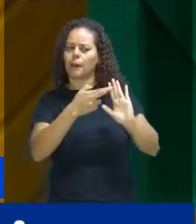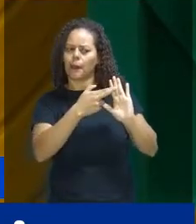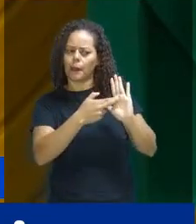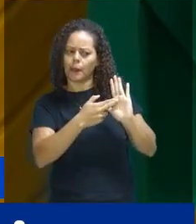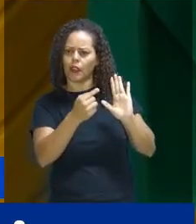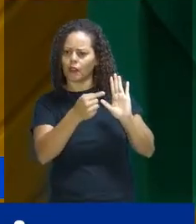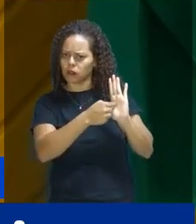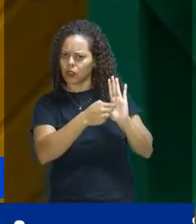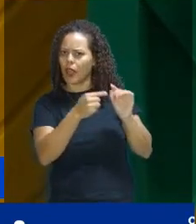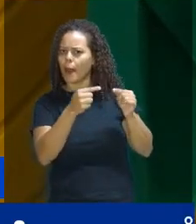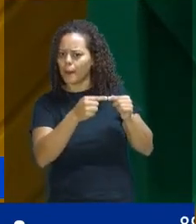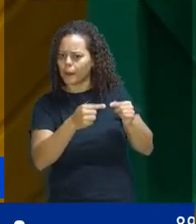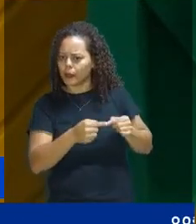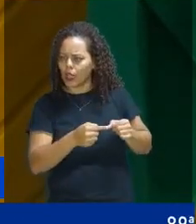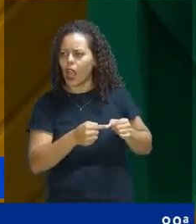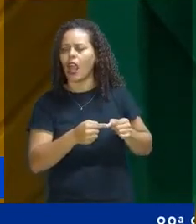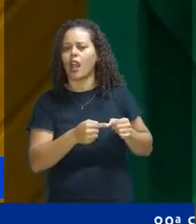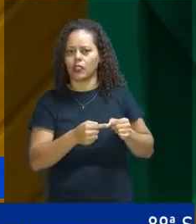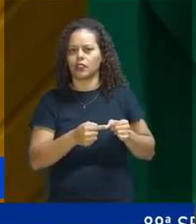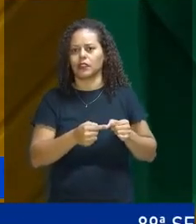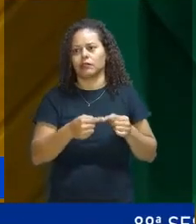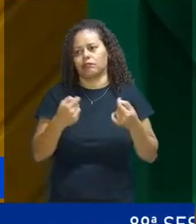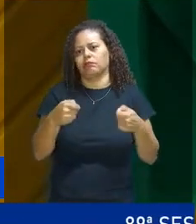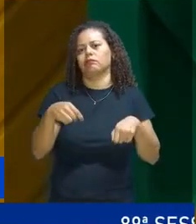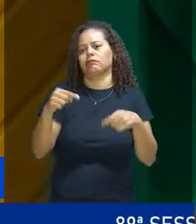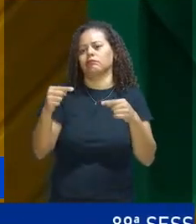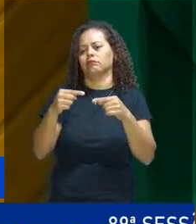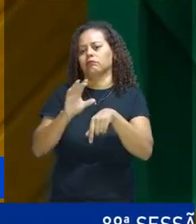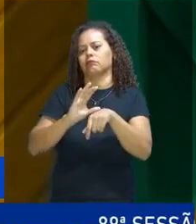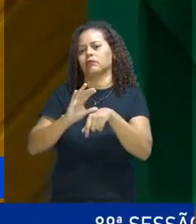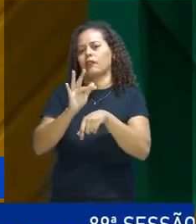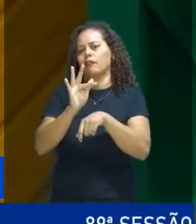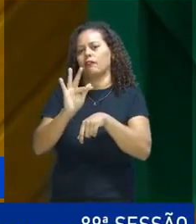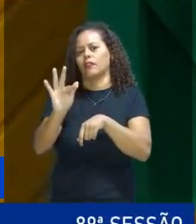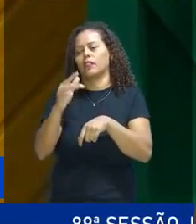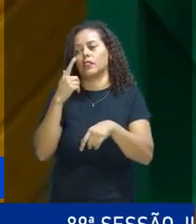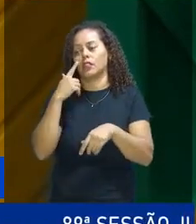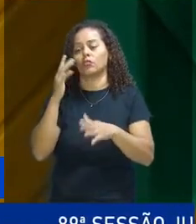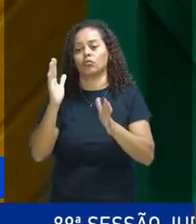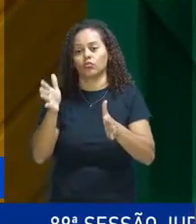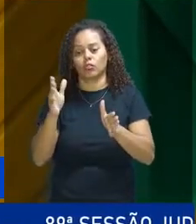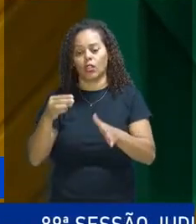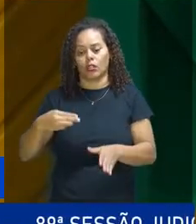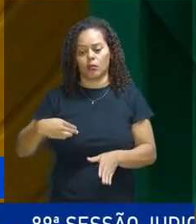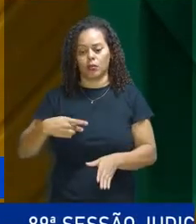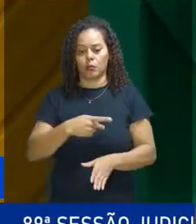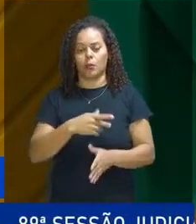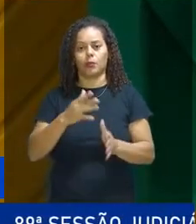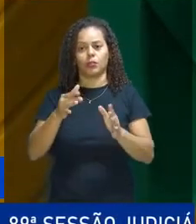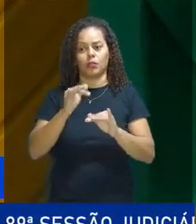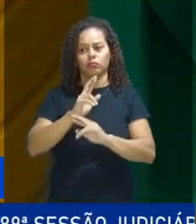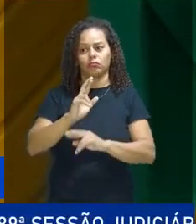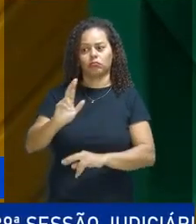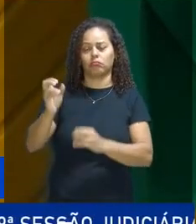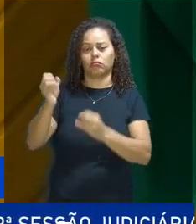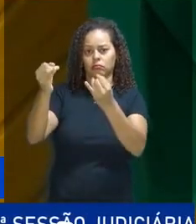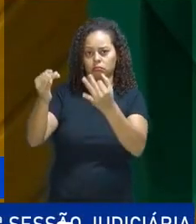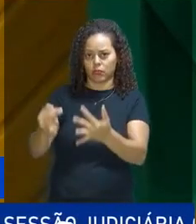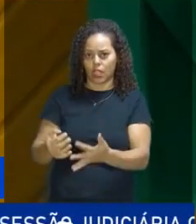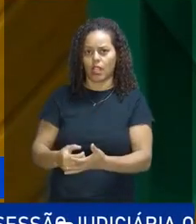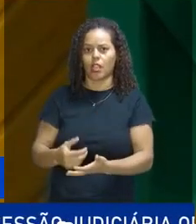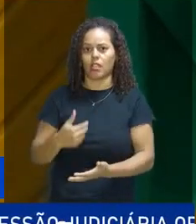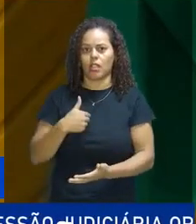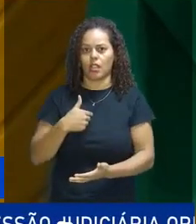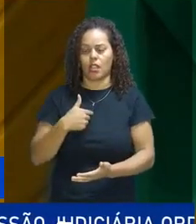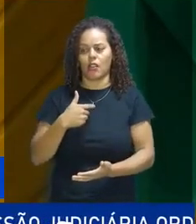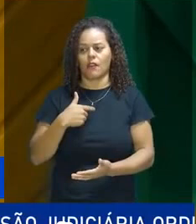artigo 37 da Constituição Federal. Então, essa tese já foi levantada em vários outros processos. Eu vou me